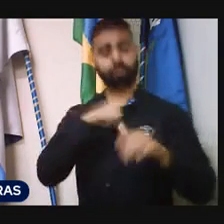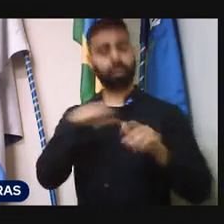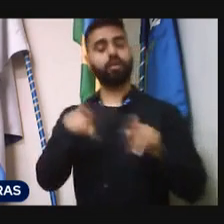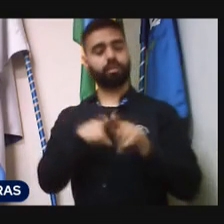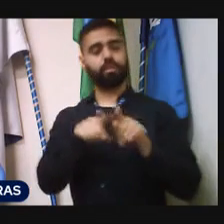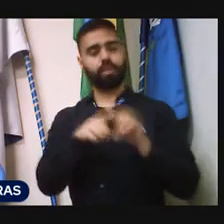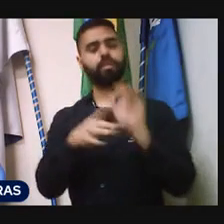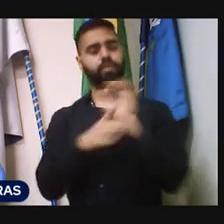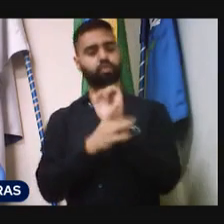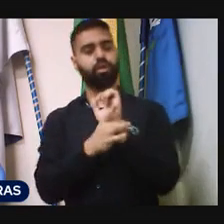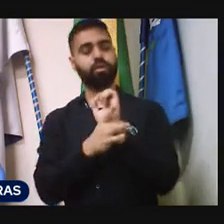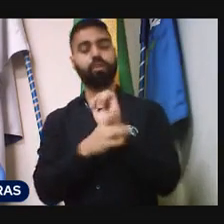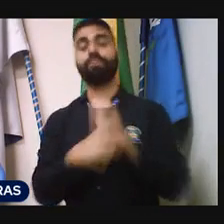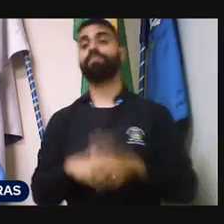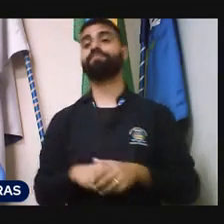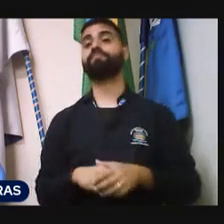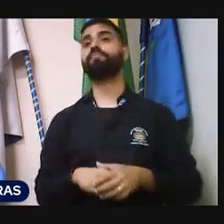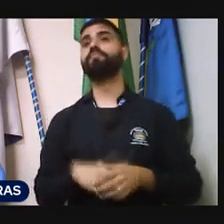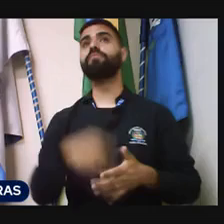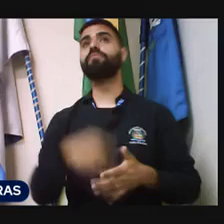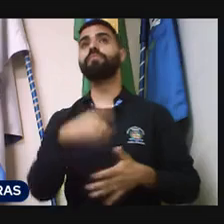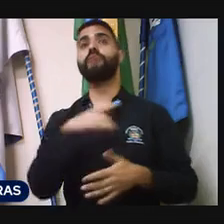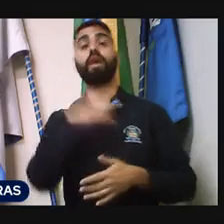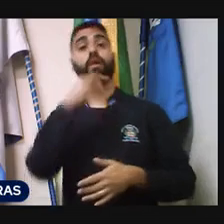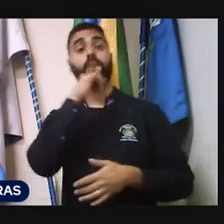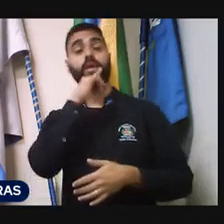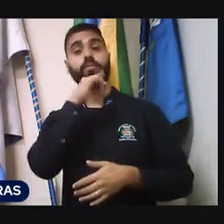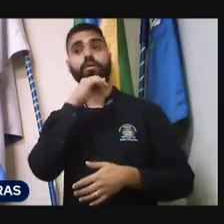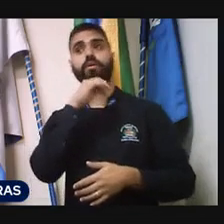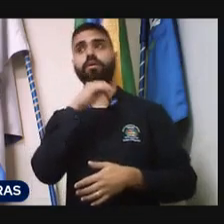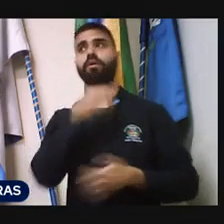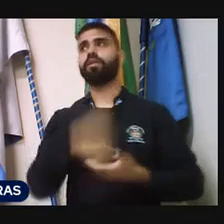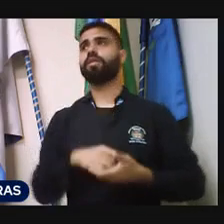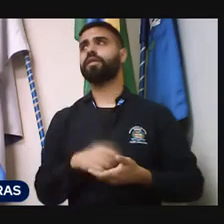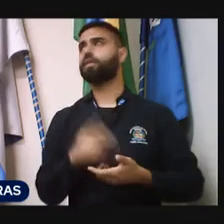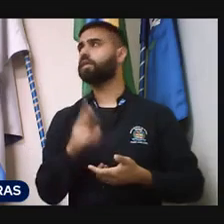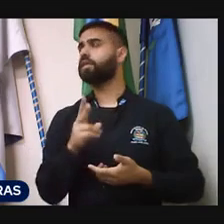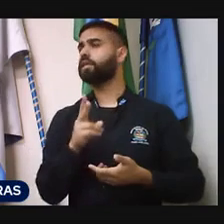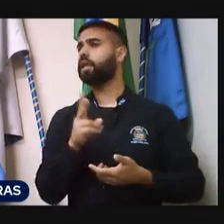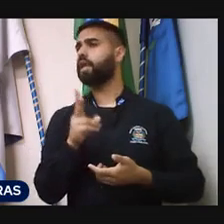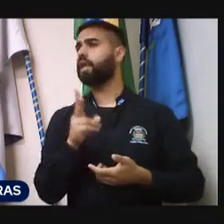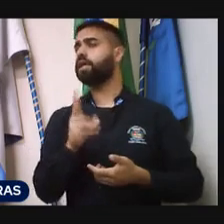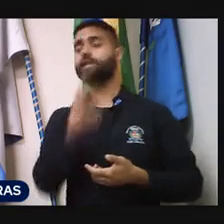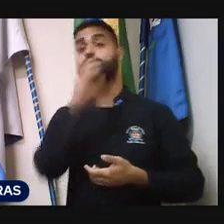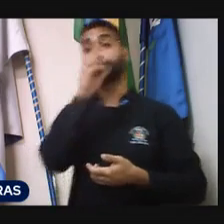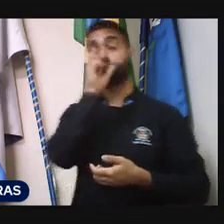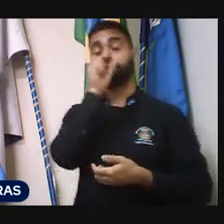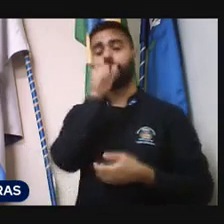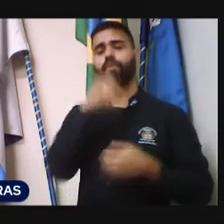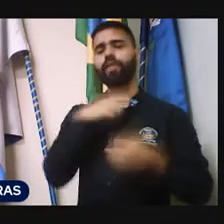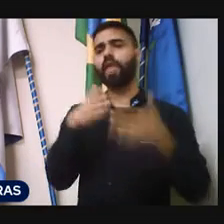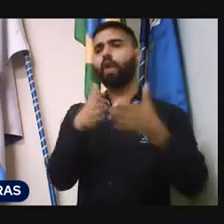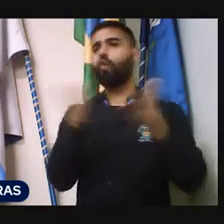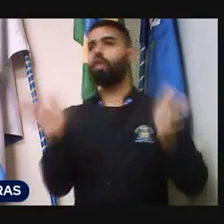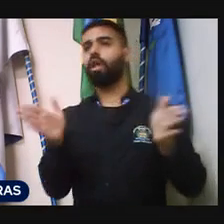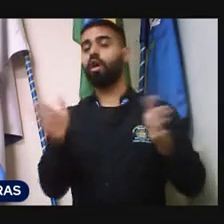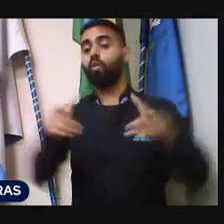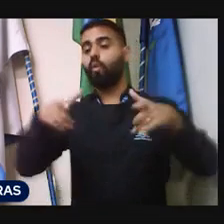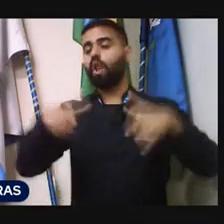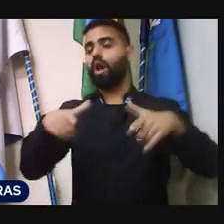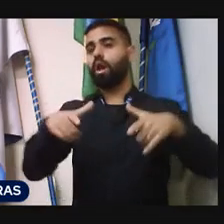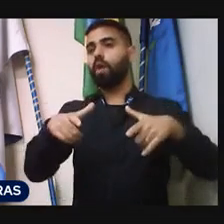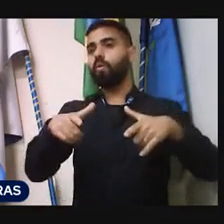e a gente tem o hospital aqui no sábado com o senhor sabe que foram convidados vai reinaugurar uma área que